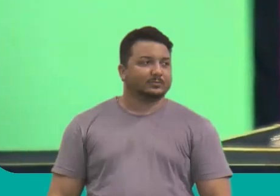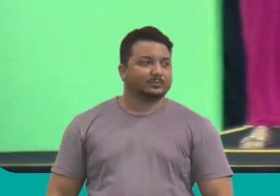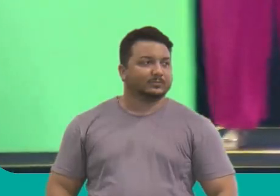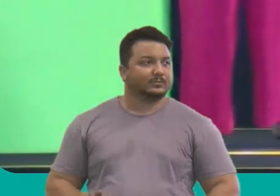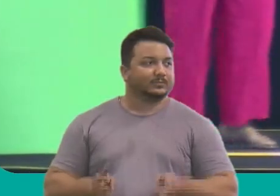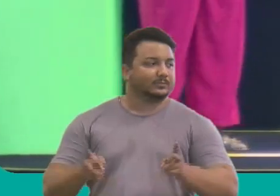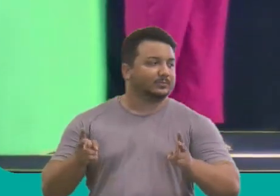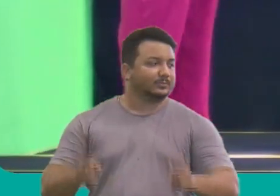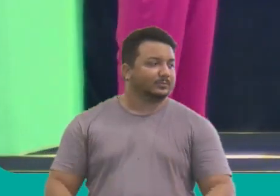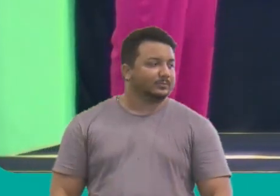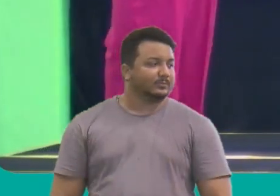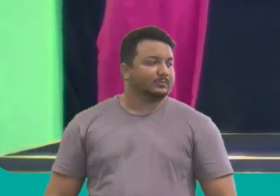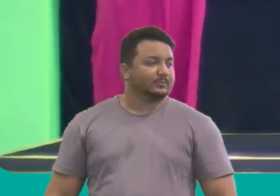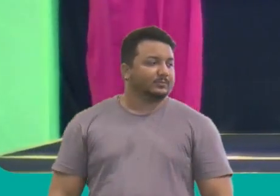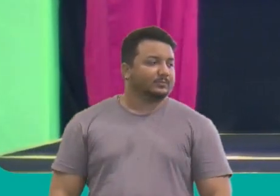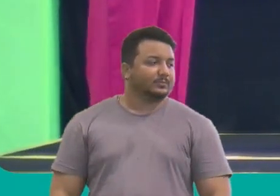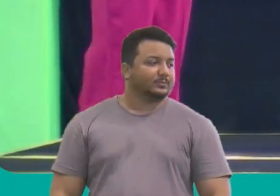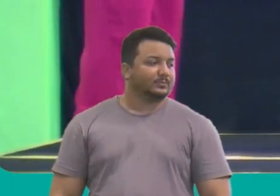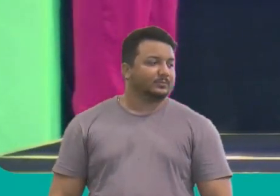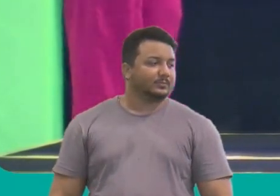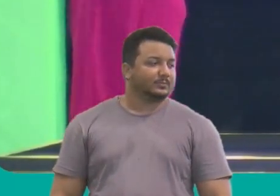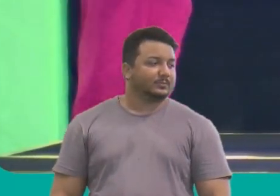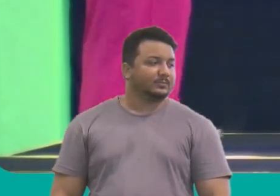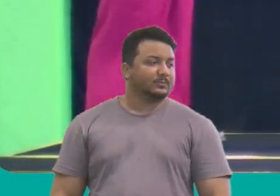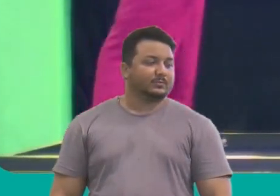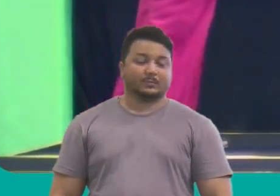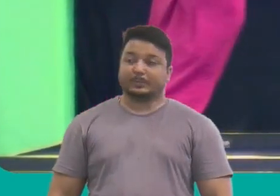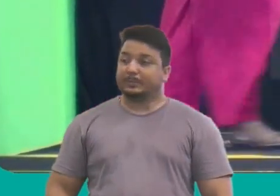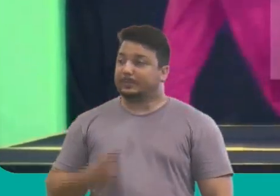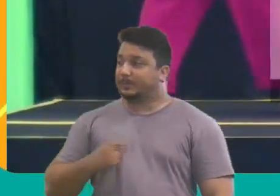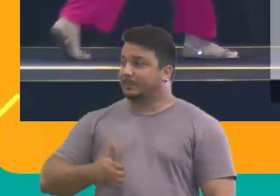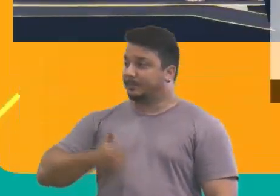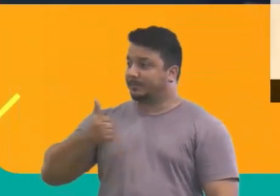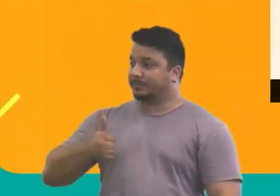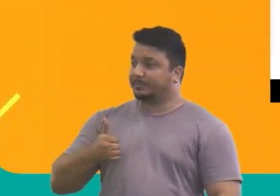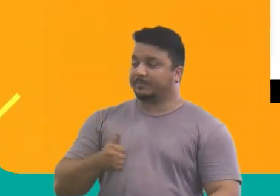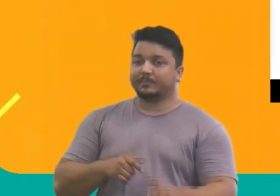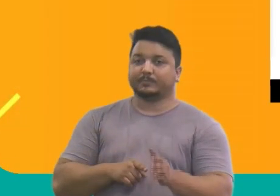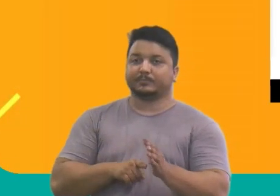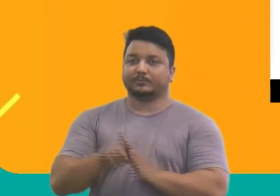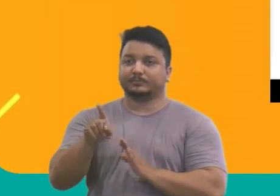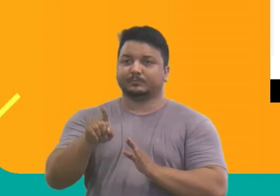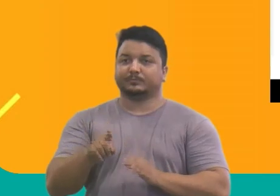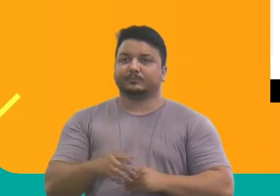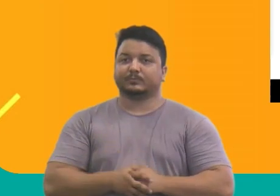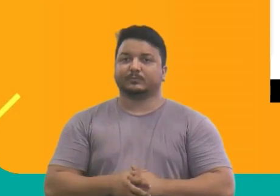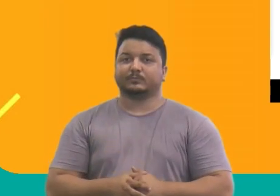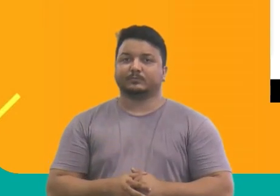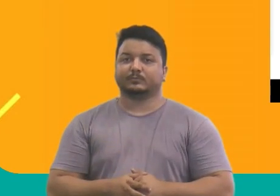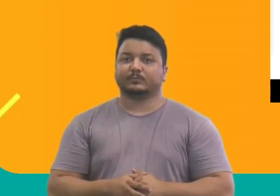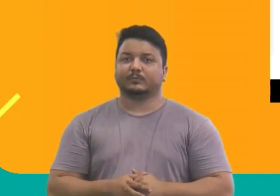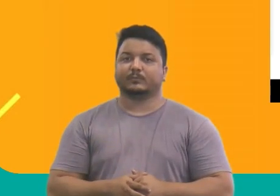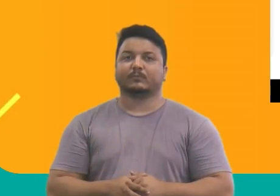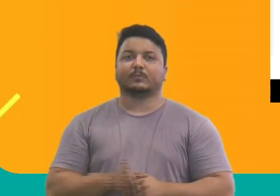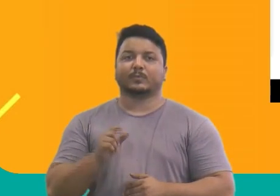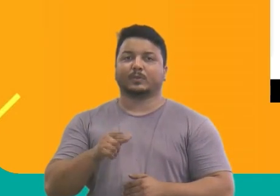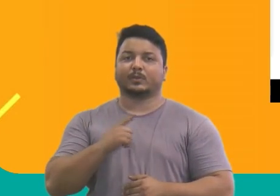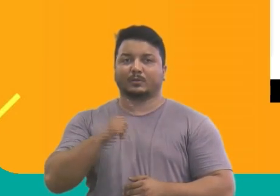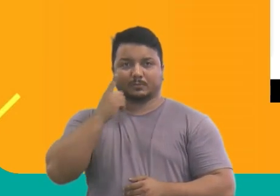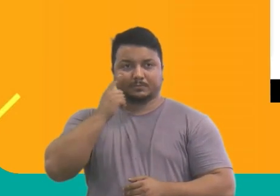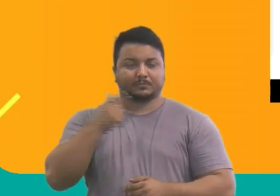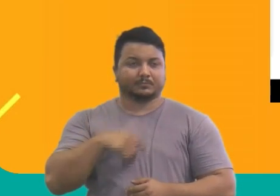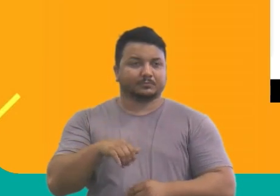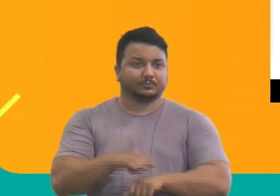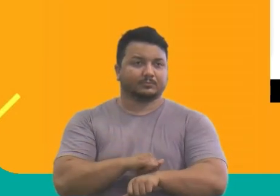Seguimos, vamos lá. A gente vem já com uma primeira questão aqui, base para vocês, e aí a gente vai ver um esqueminha,